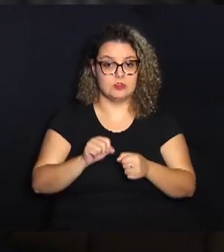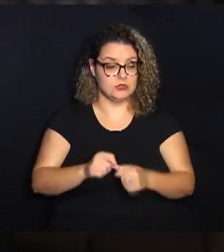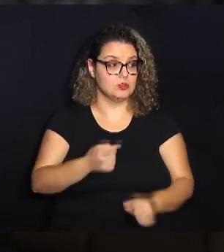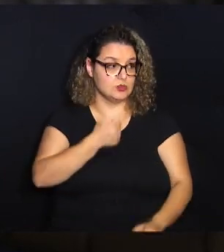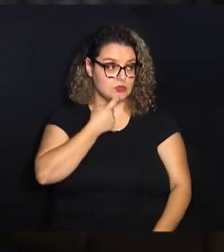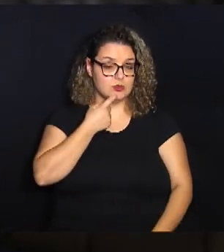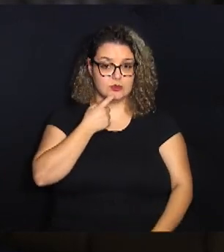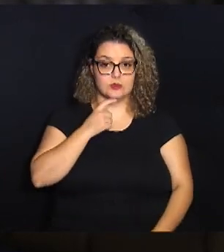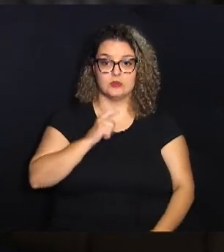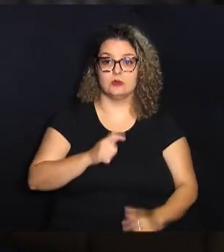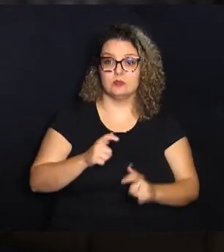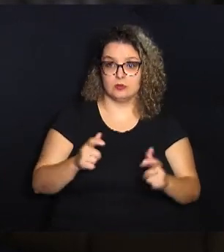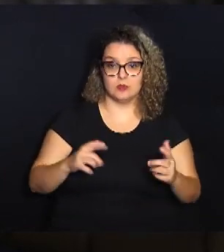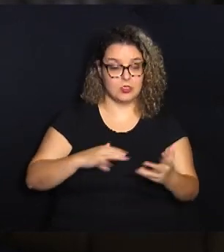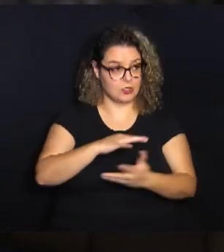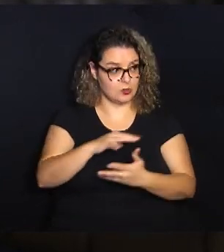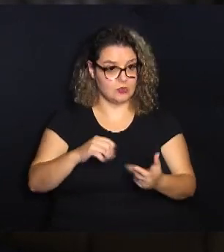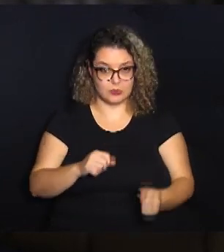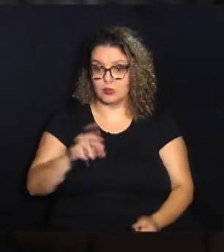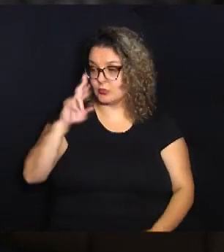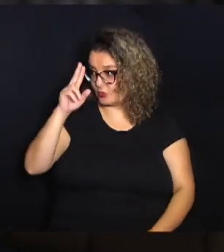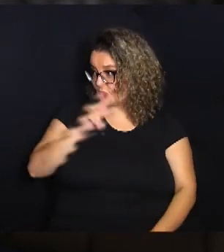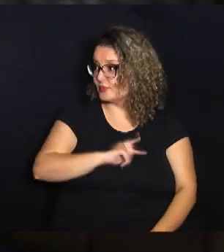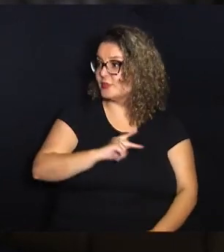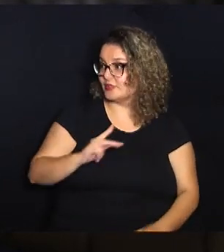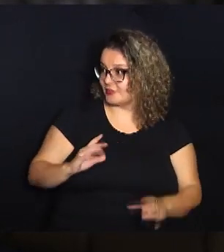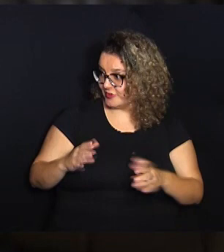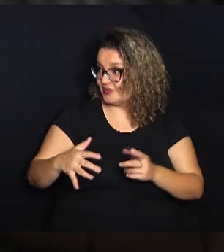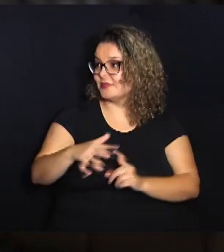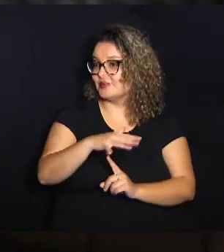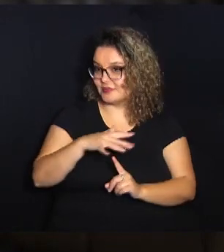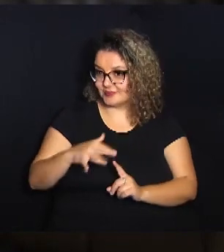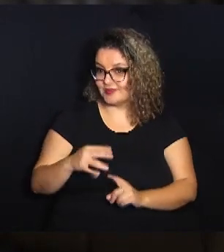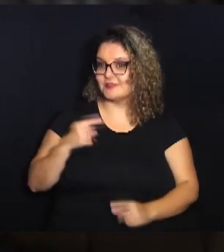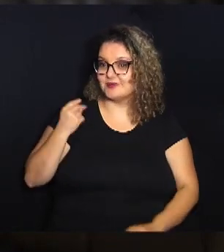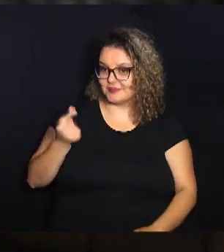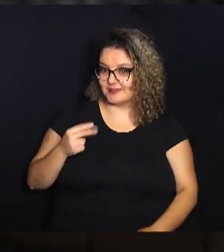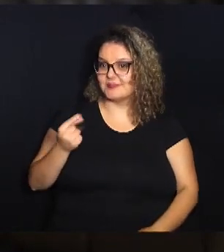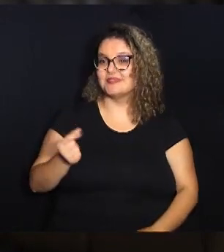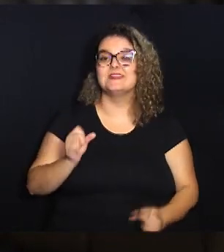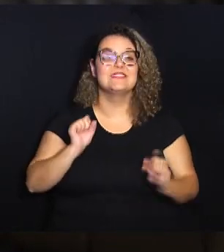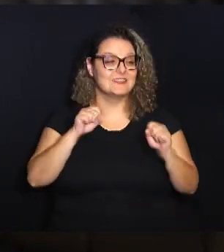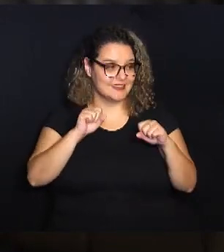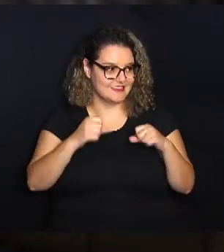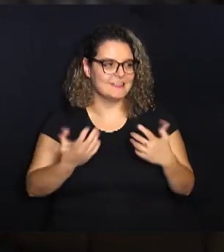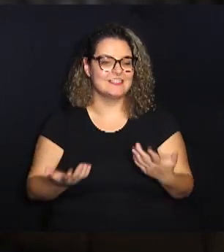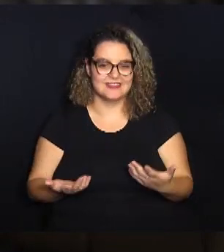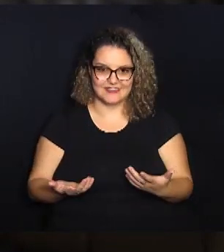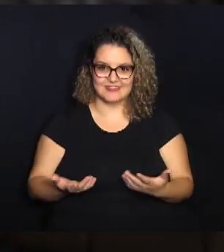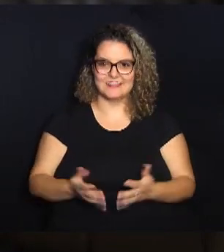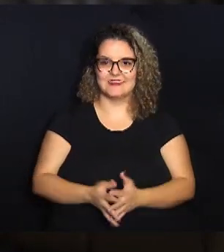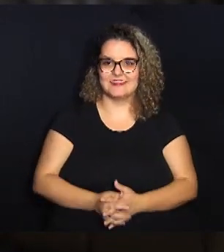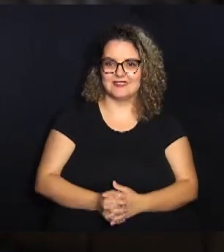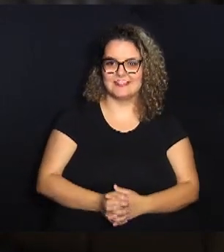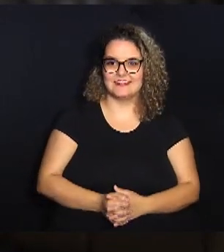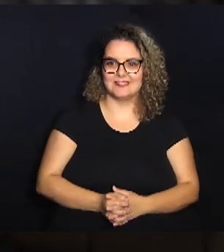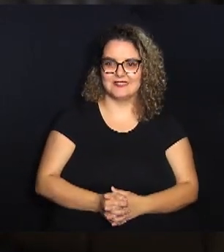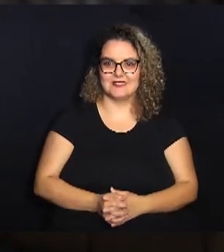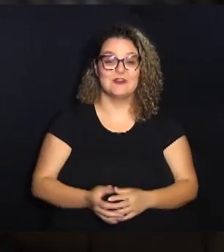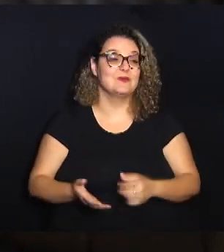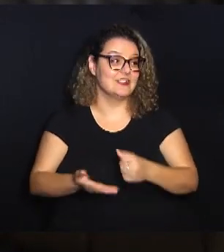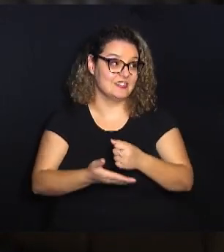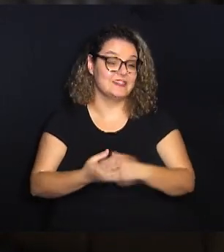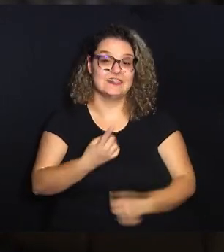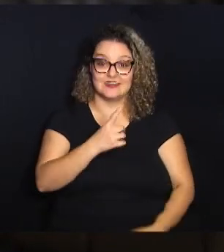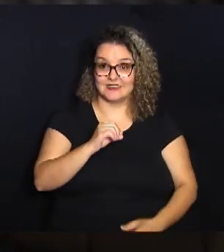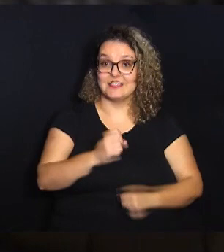cidade cada vez mais sustentável. O senhor que foi presidente da Comissão de Meio Ambiente por muitos anos aqui, né? Foram basicamente